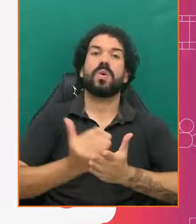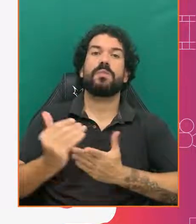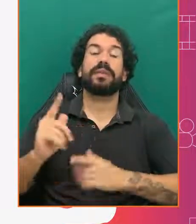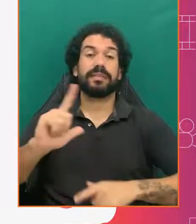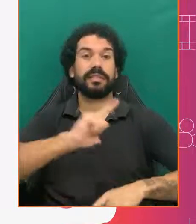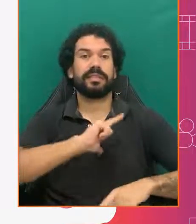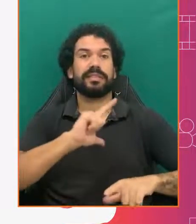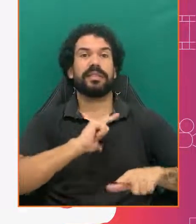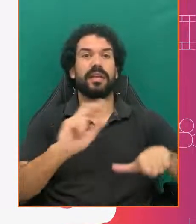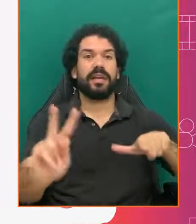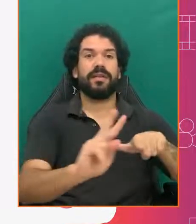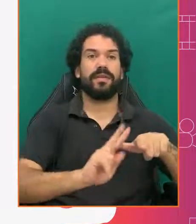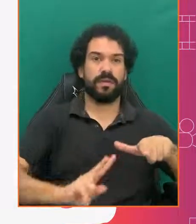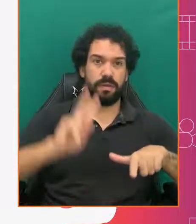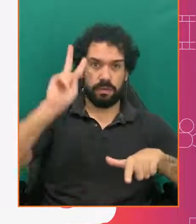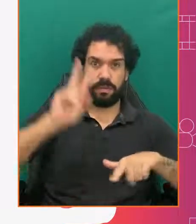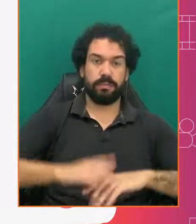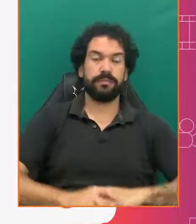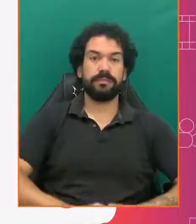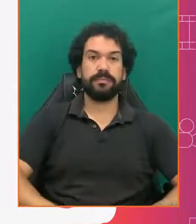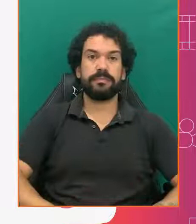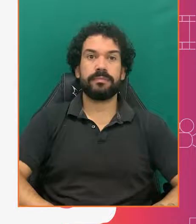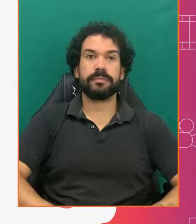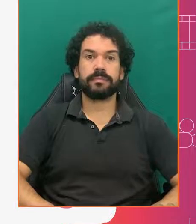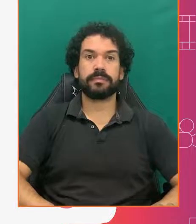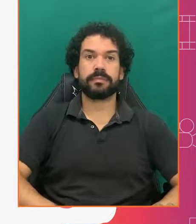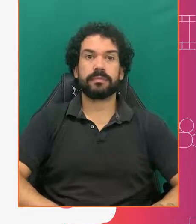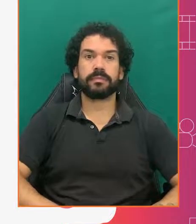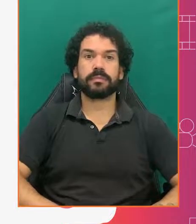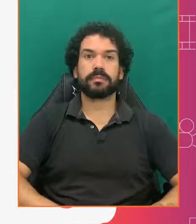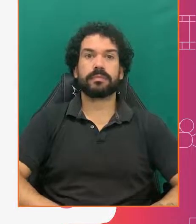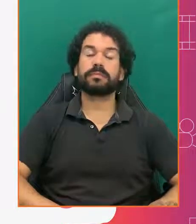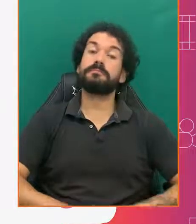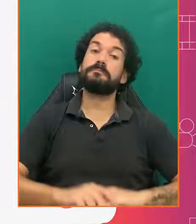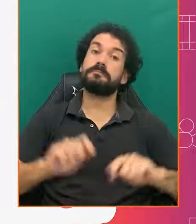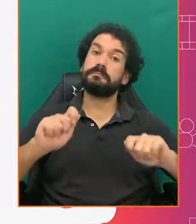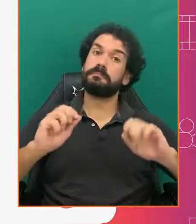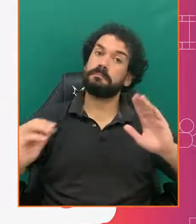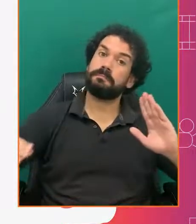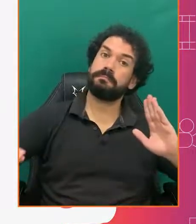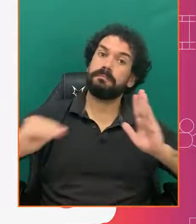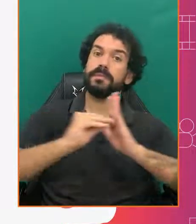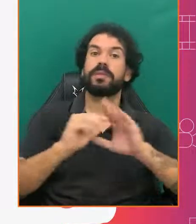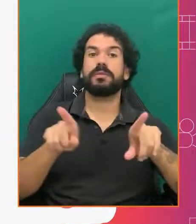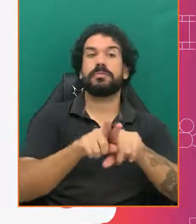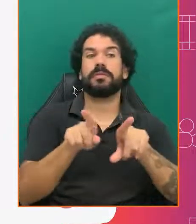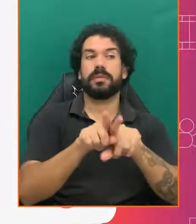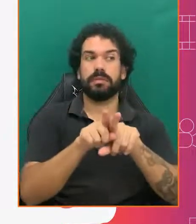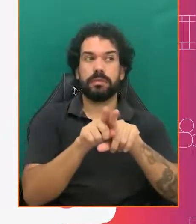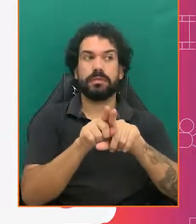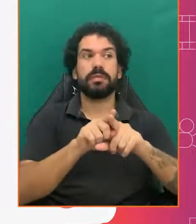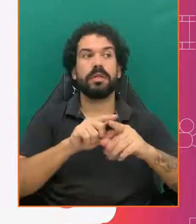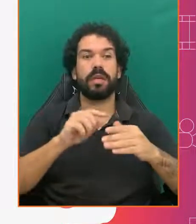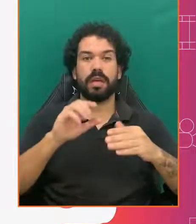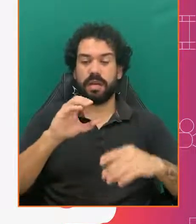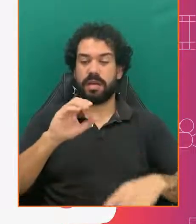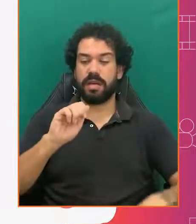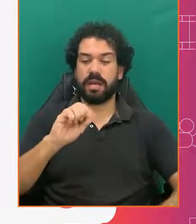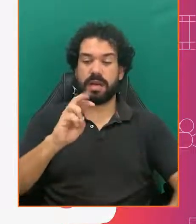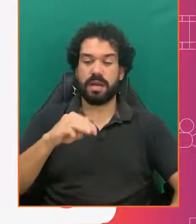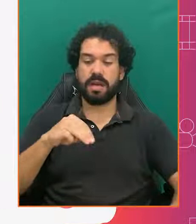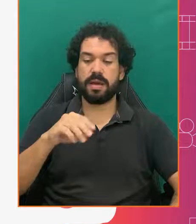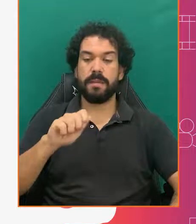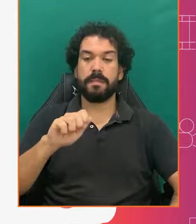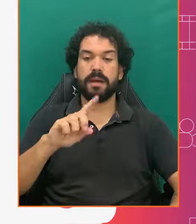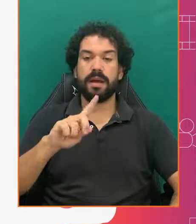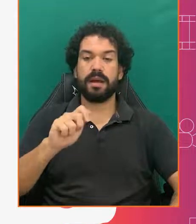início pensado com volume. Você também pode acrescentar camadas no